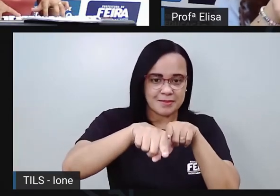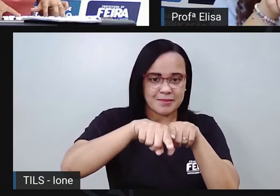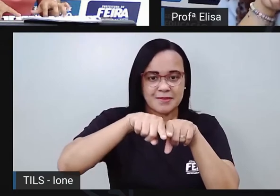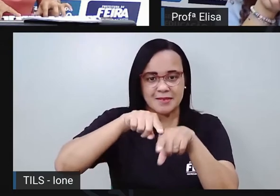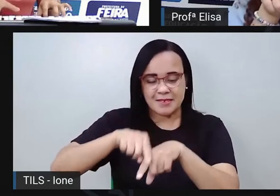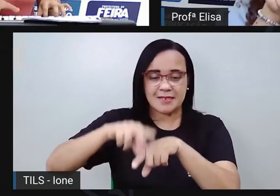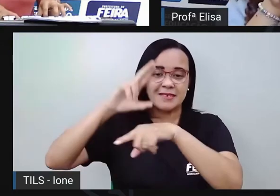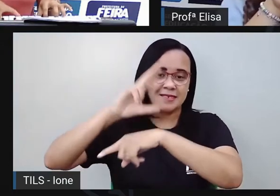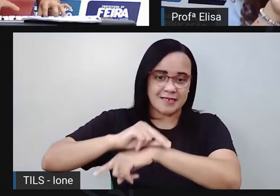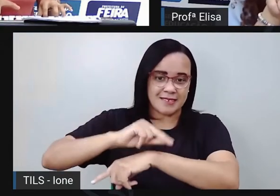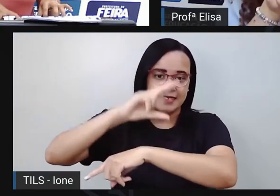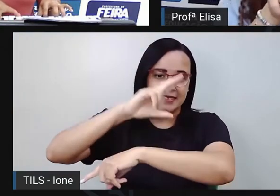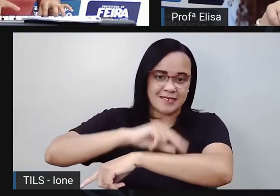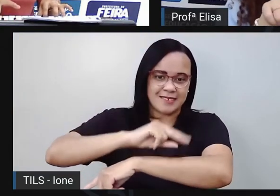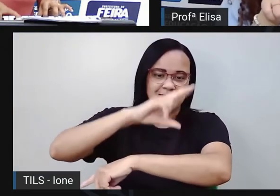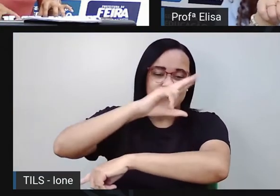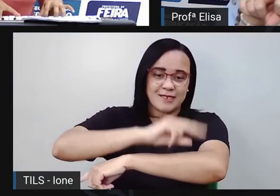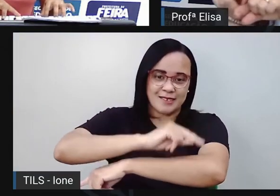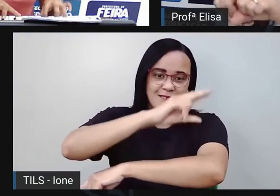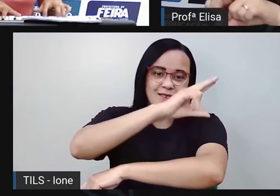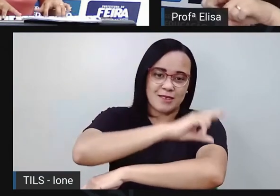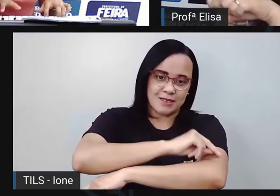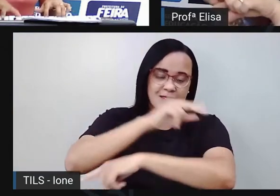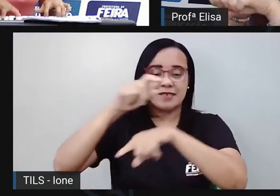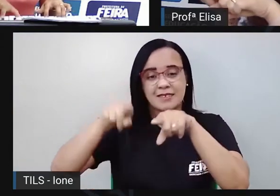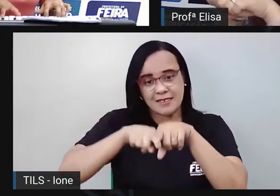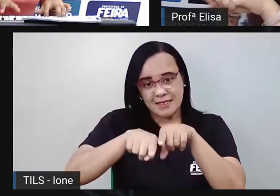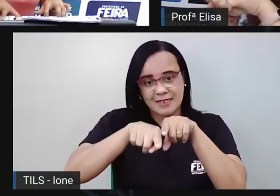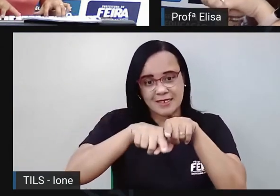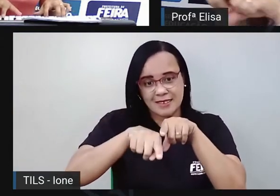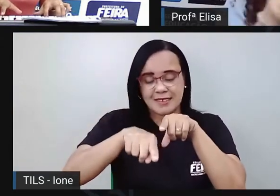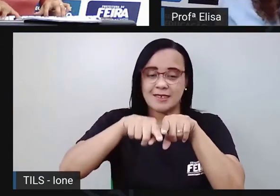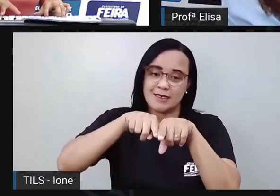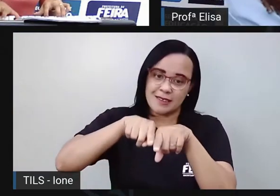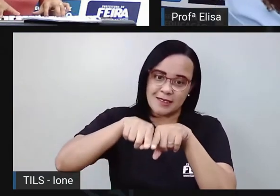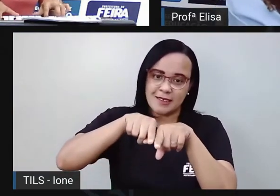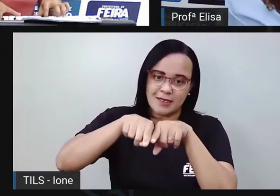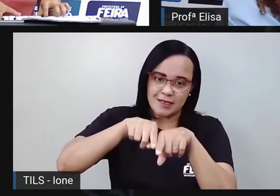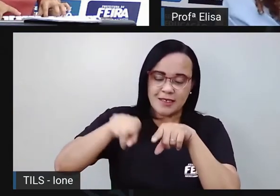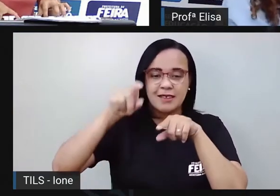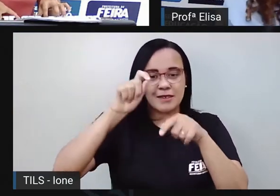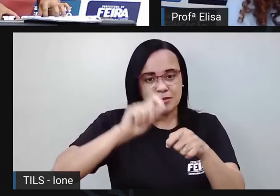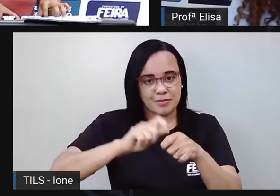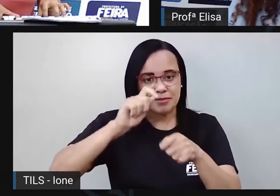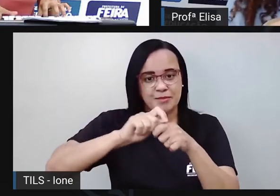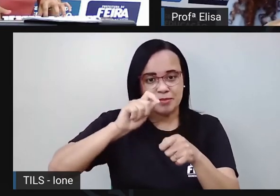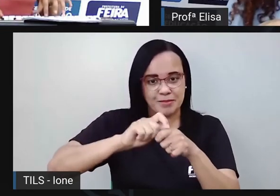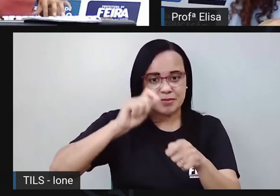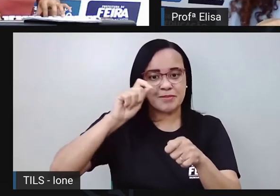perna é assim que o grilo faz cri cri cri cri cri cri